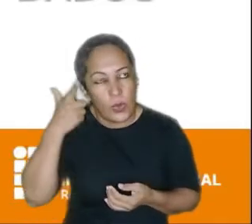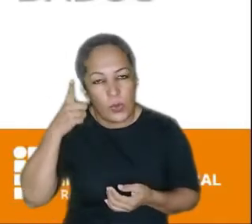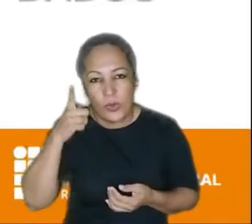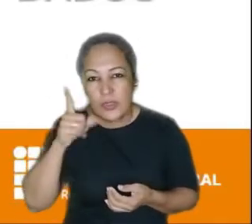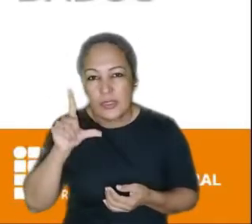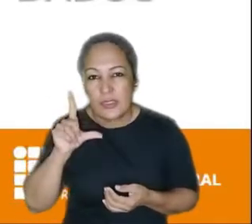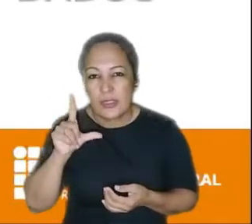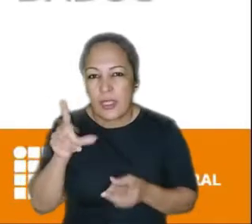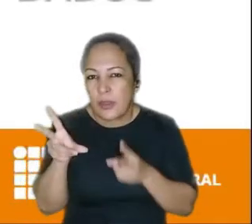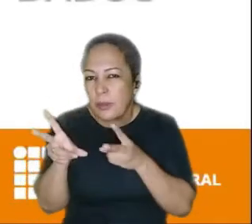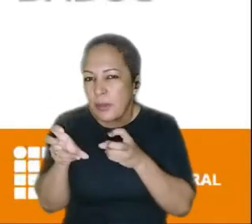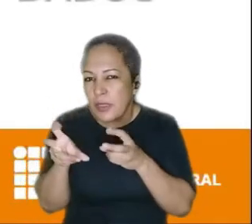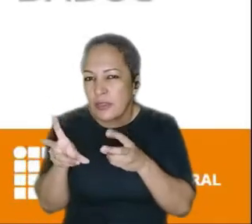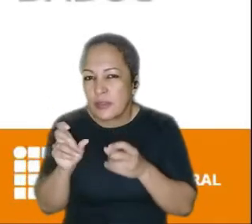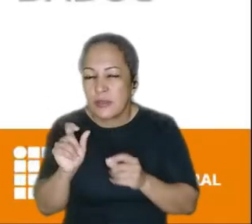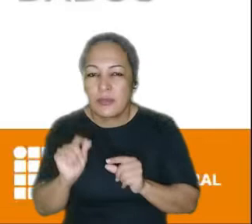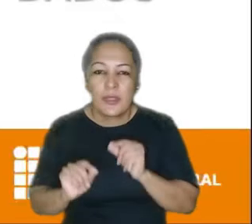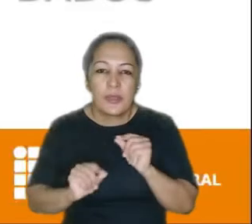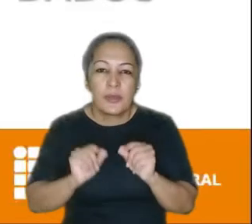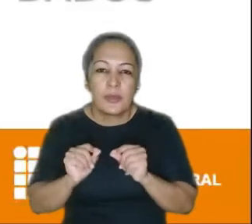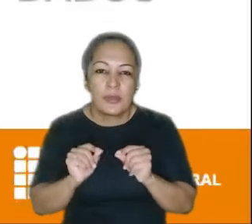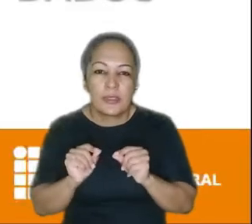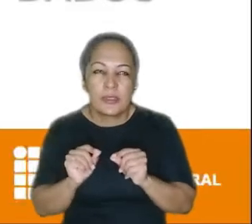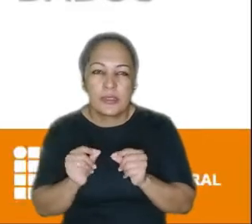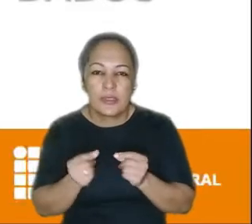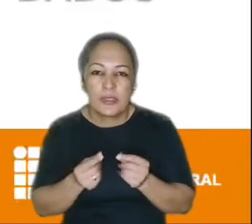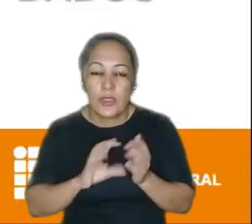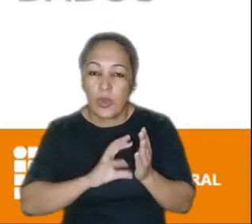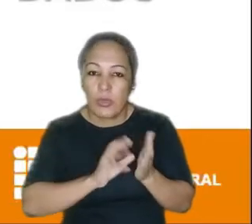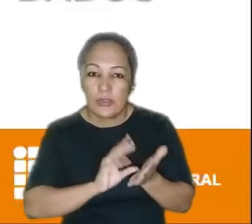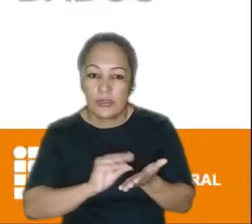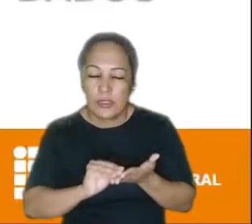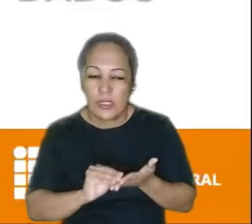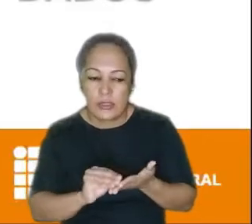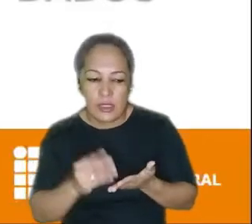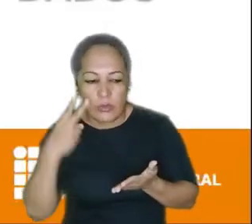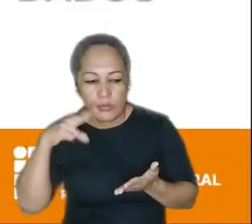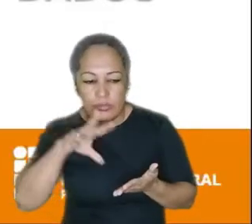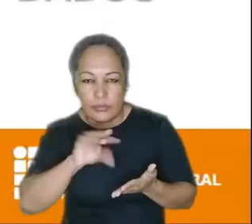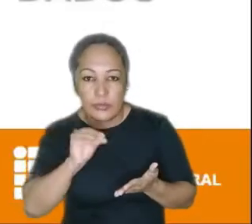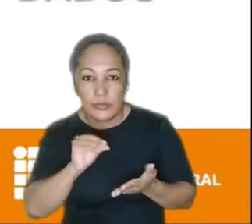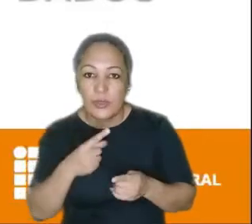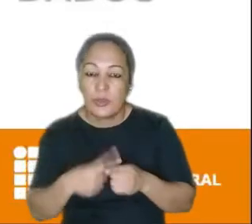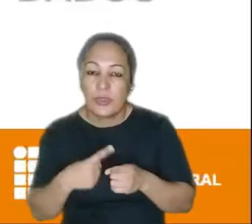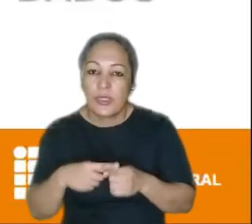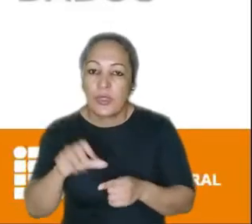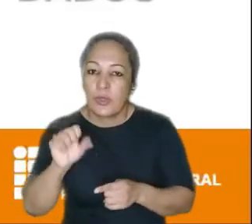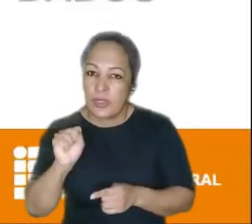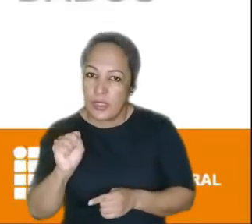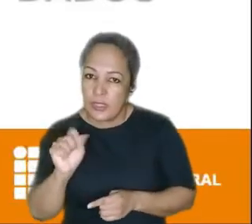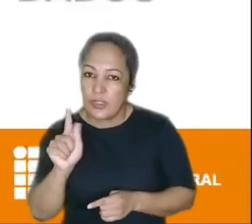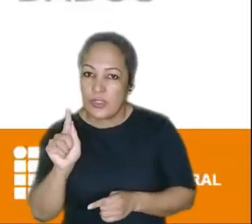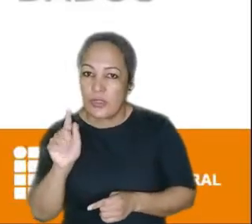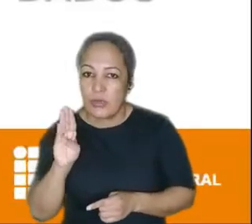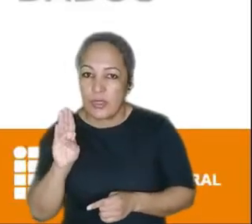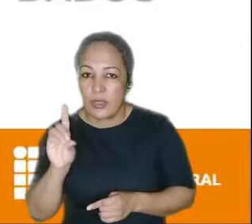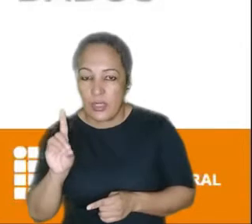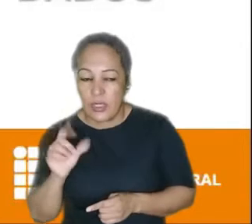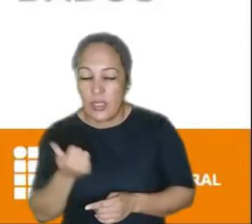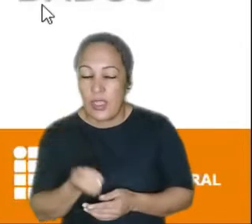perceber o banco de dados, né? SGBD, por exemplo, é algo que